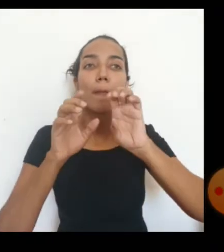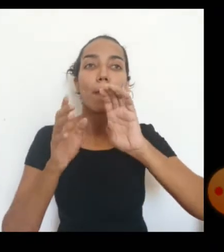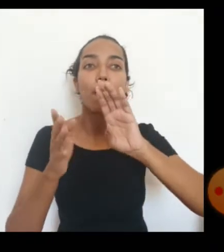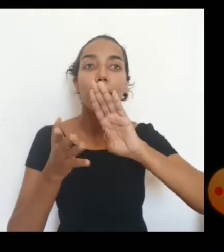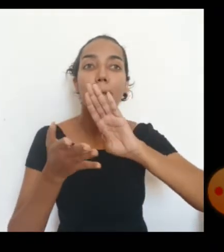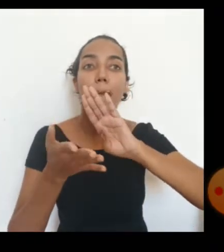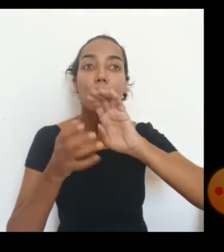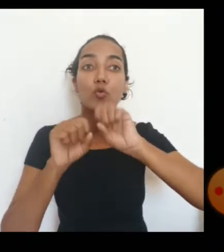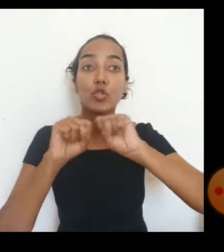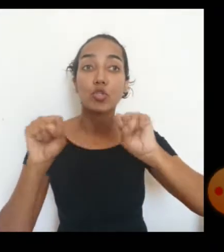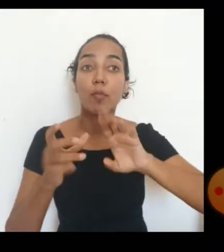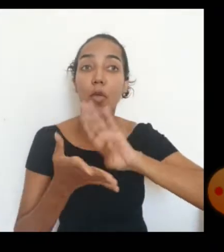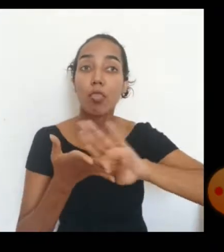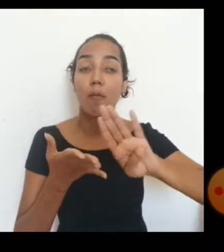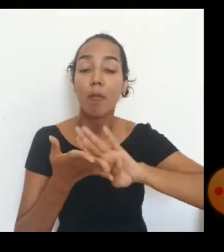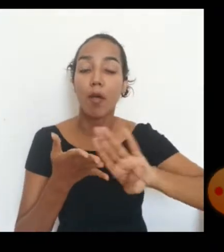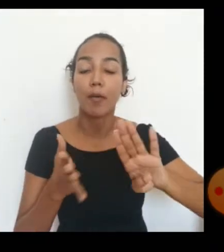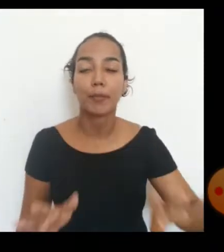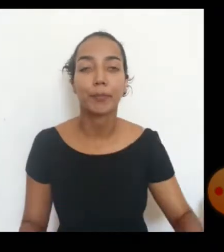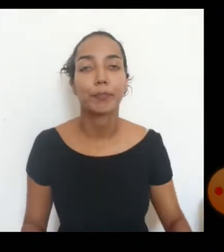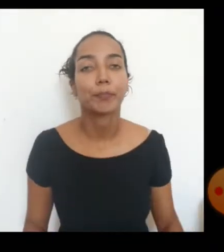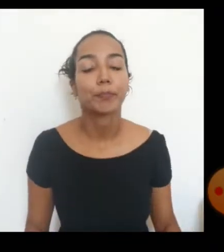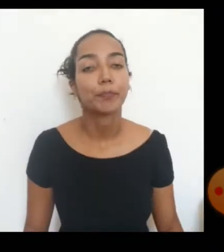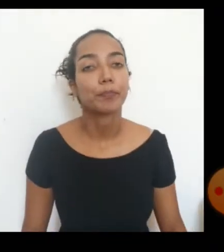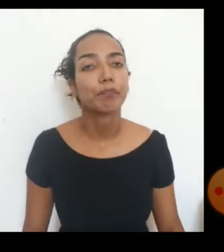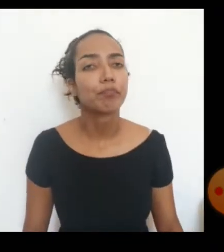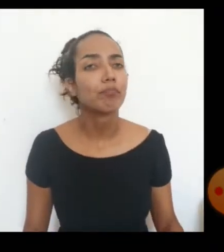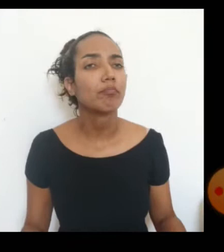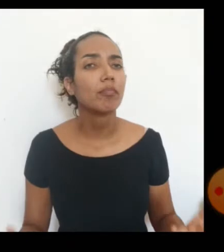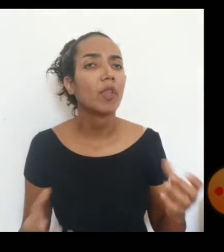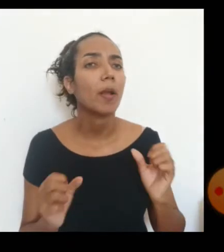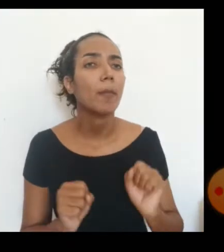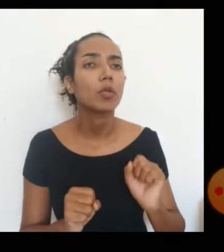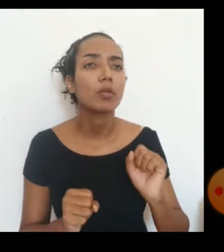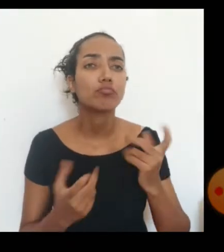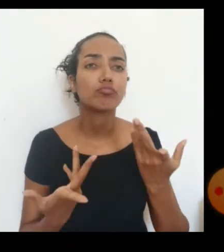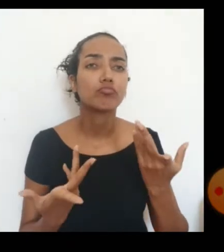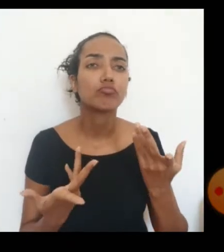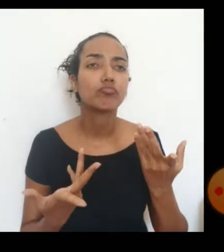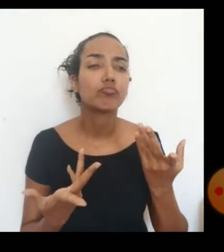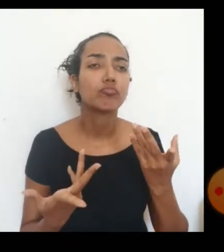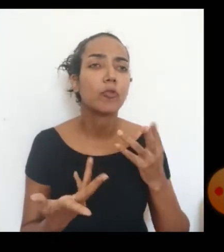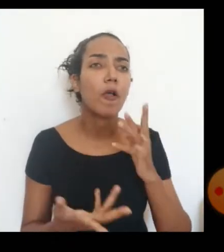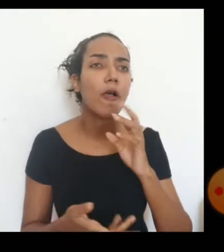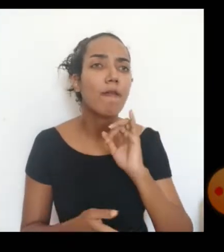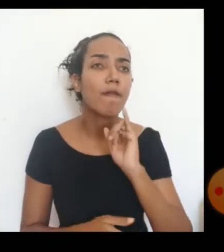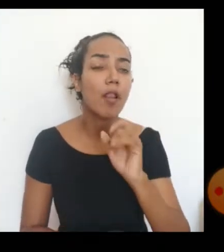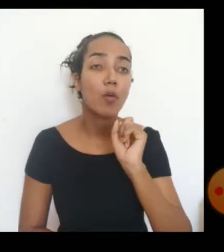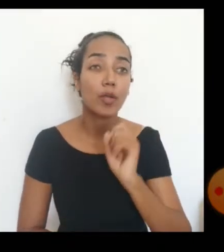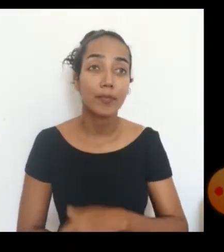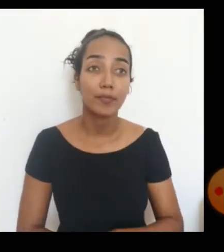que é que a gente pode afirmar? No sistema bancário, toda conta